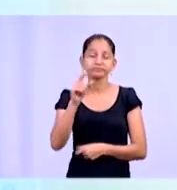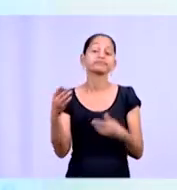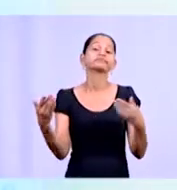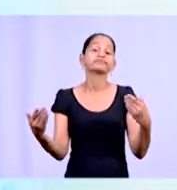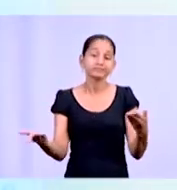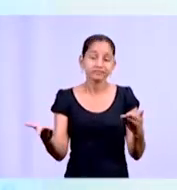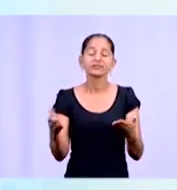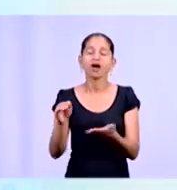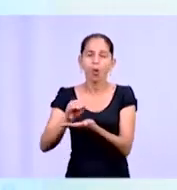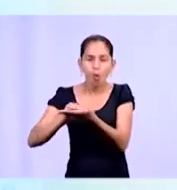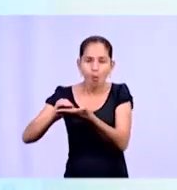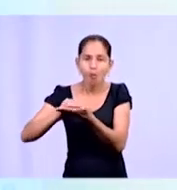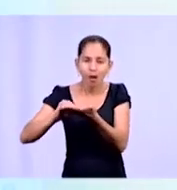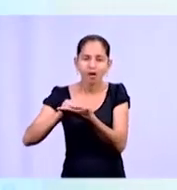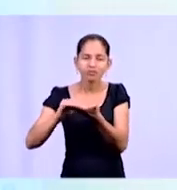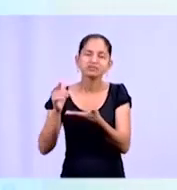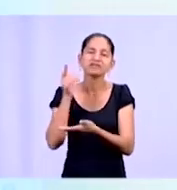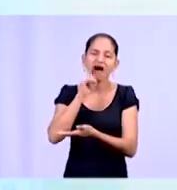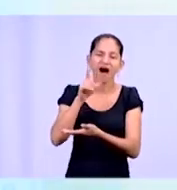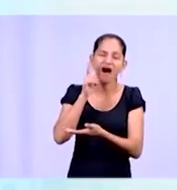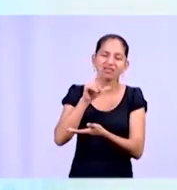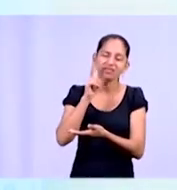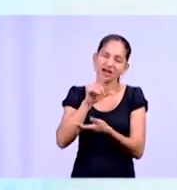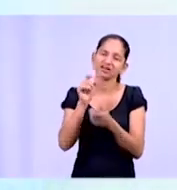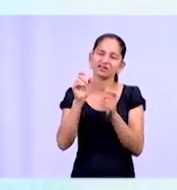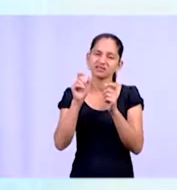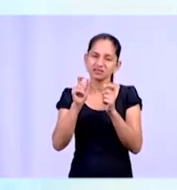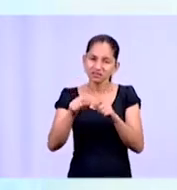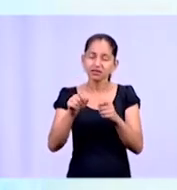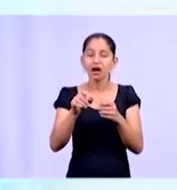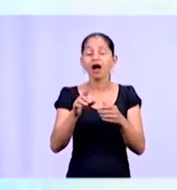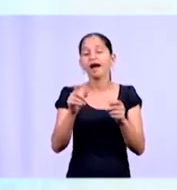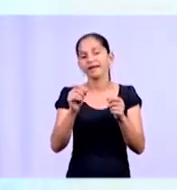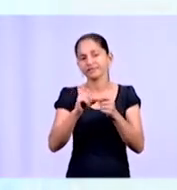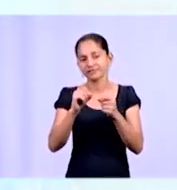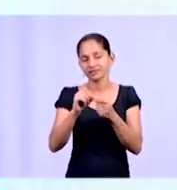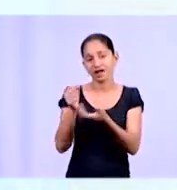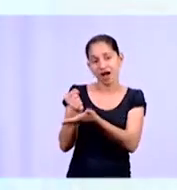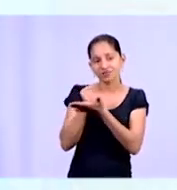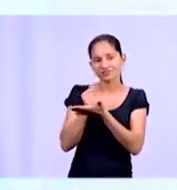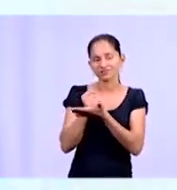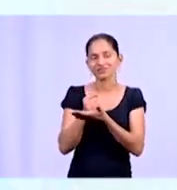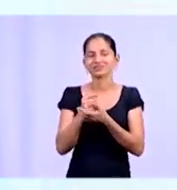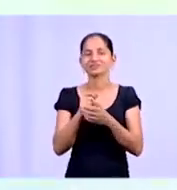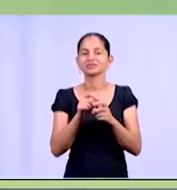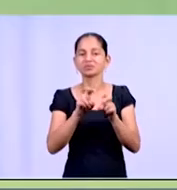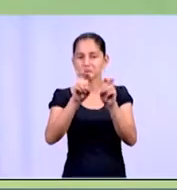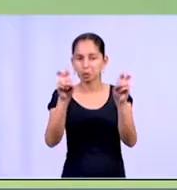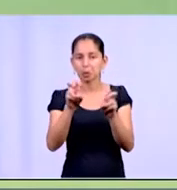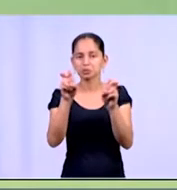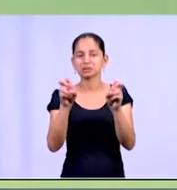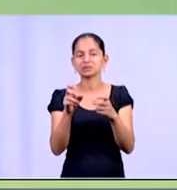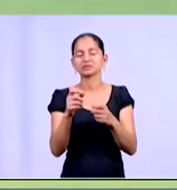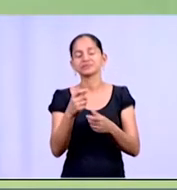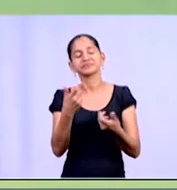olhou, não, esse mouse é uma parte integrante da minha interface gráfica. Foi uma grande sacada dele. Então, o